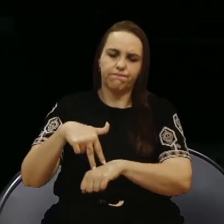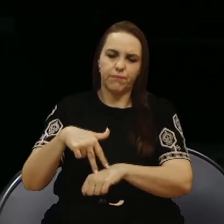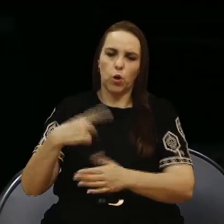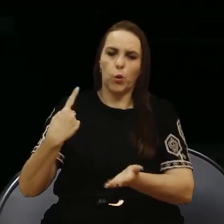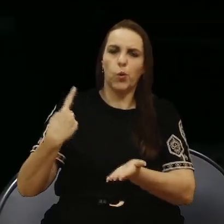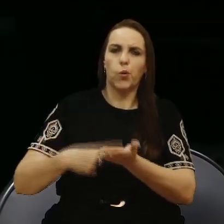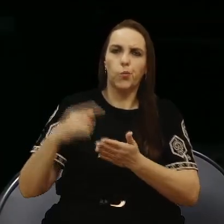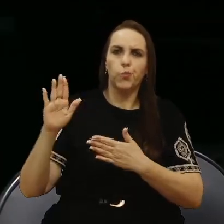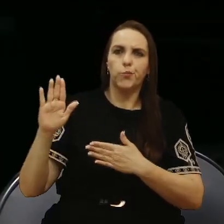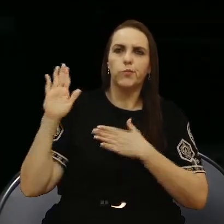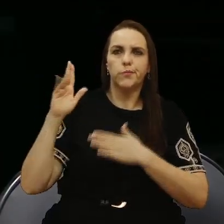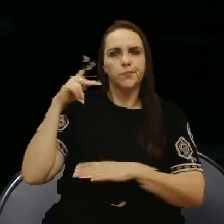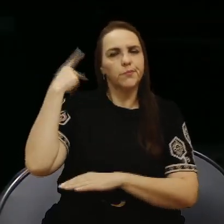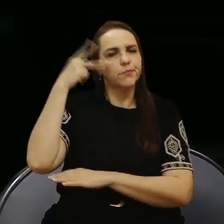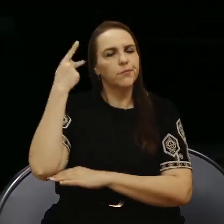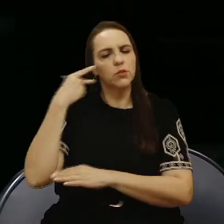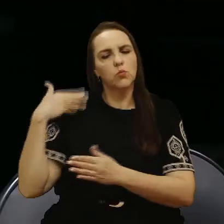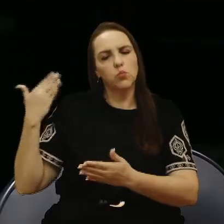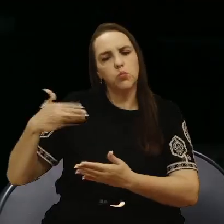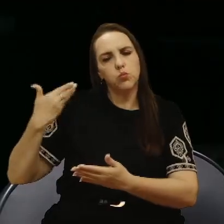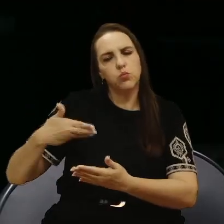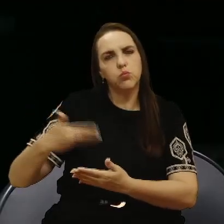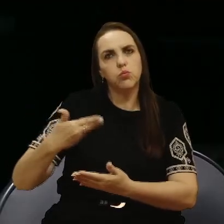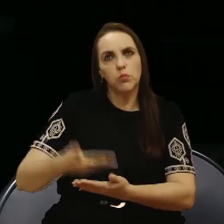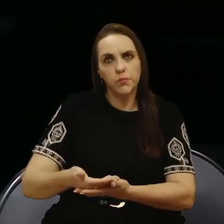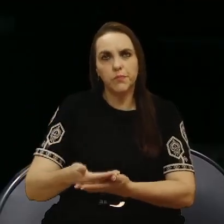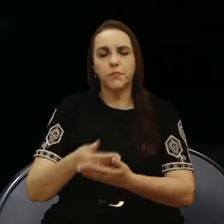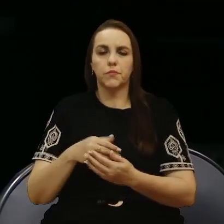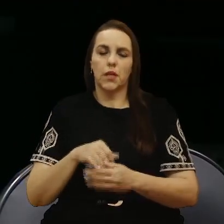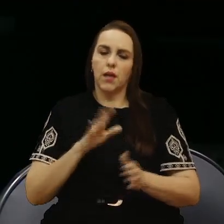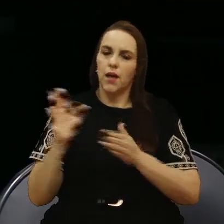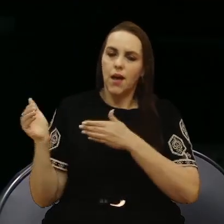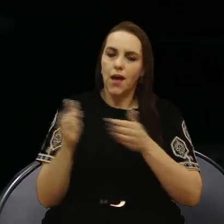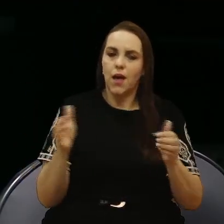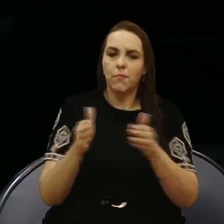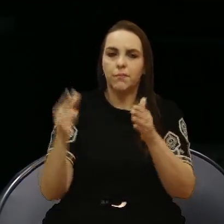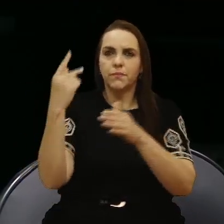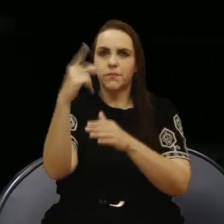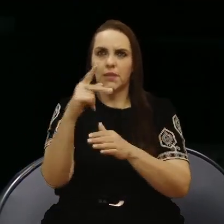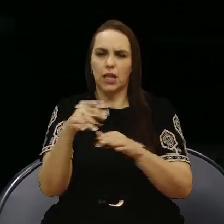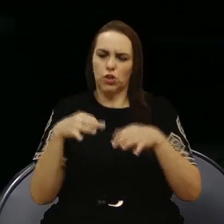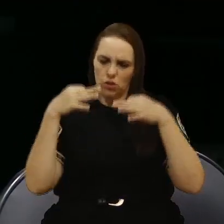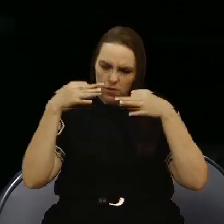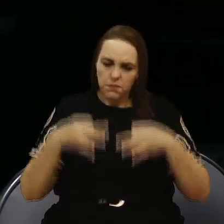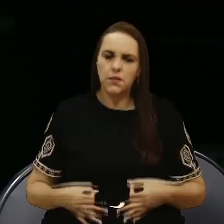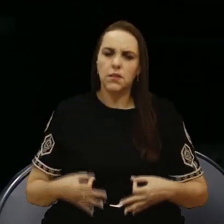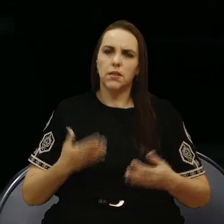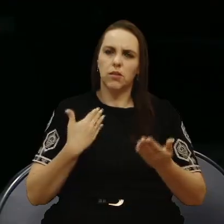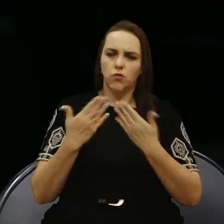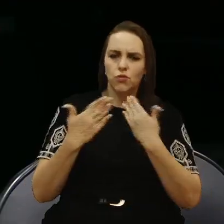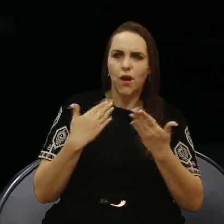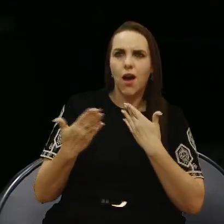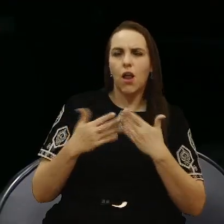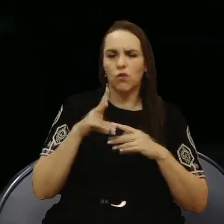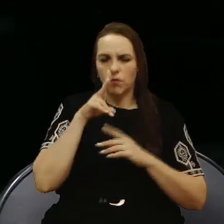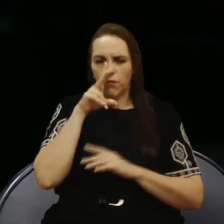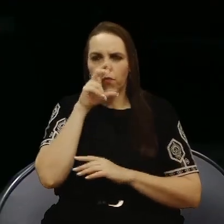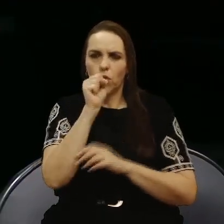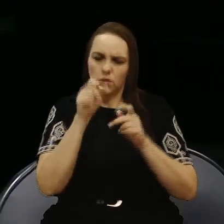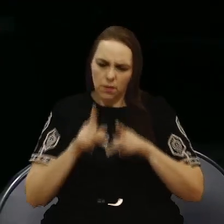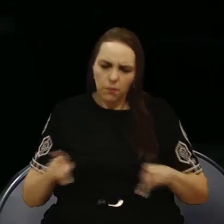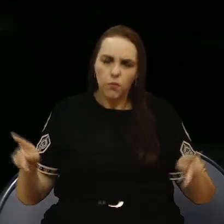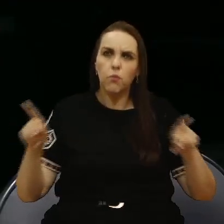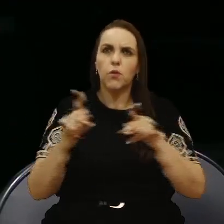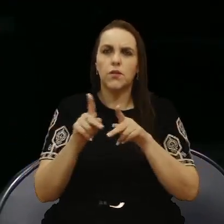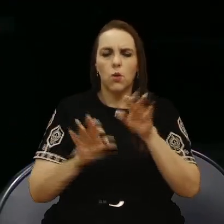sua militância. Sua trajetória foi marcada pela disciplina, pelo diálogo entre forças populares e pela contribuição decisiva à organização da